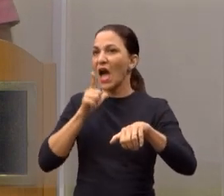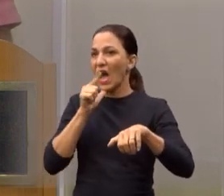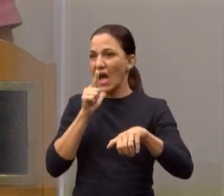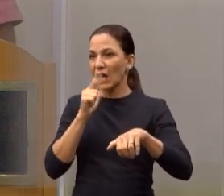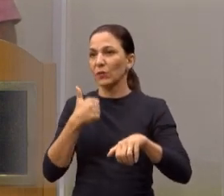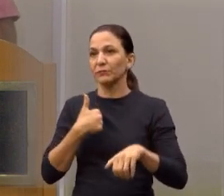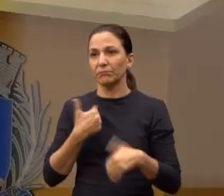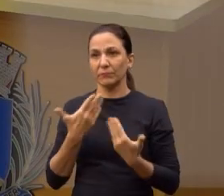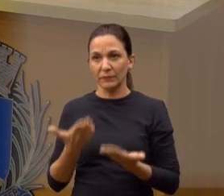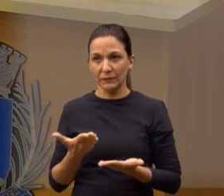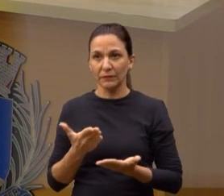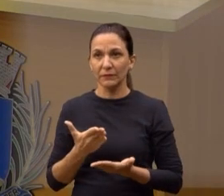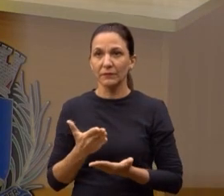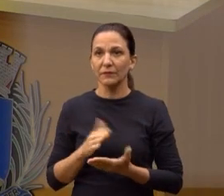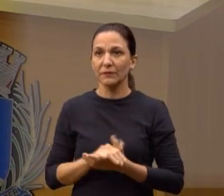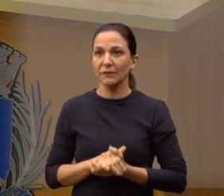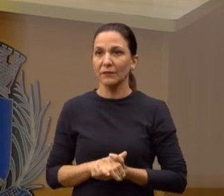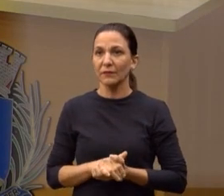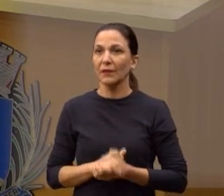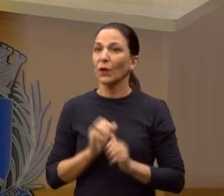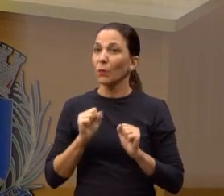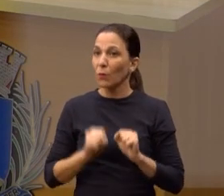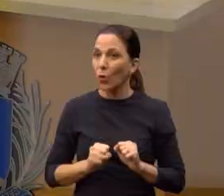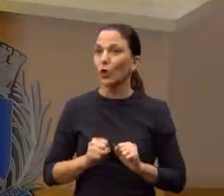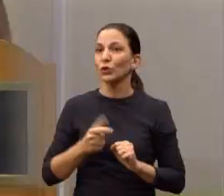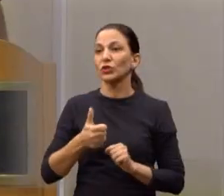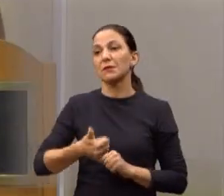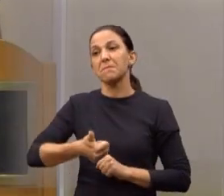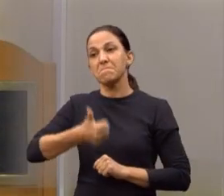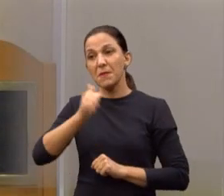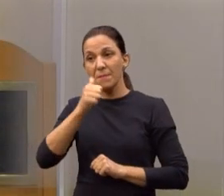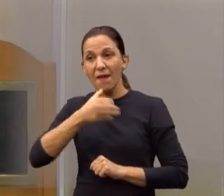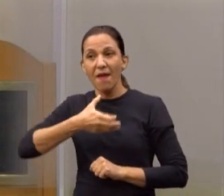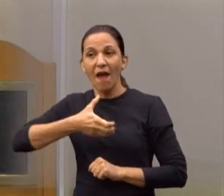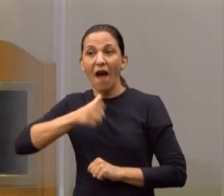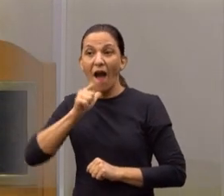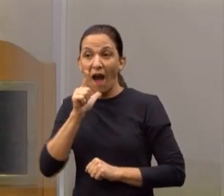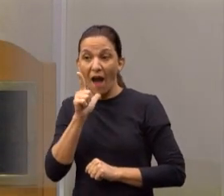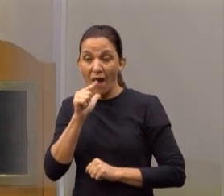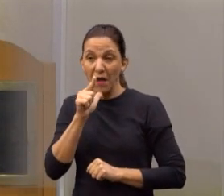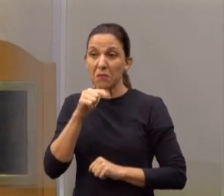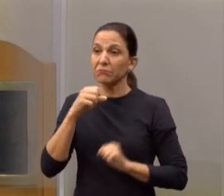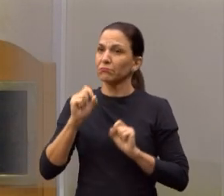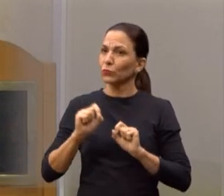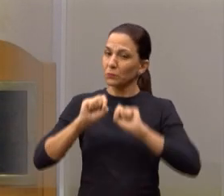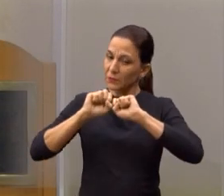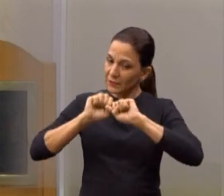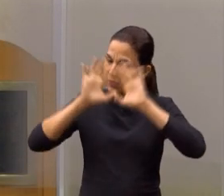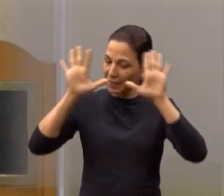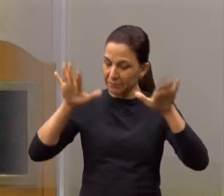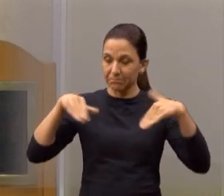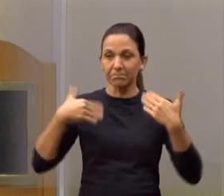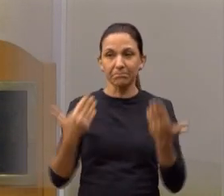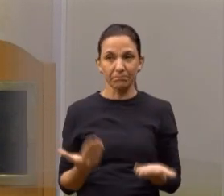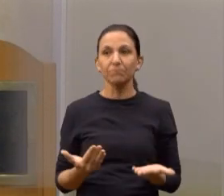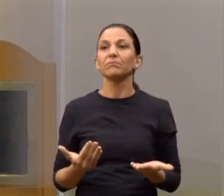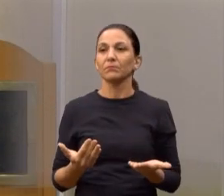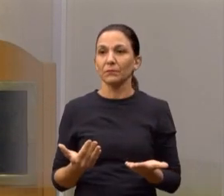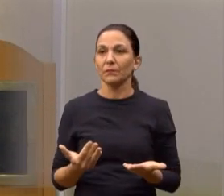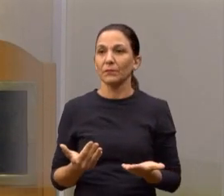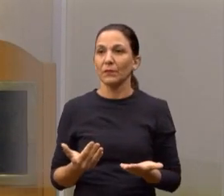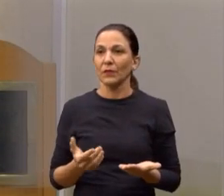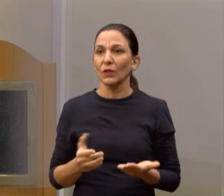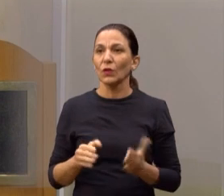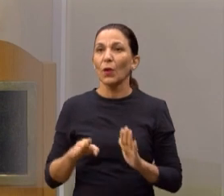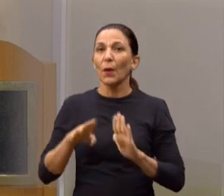Líder desfrute da água de Araraquara e aí para deixar claro assim não é a gente querer necessariamente